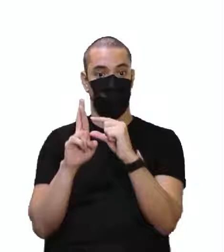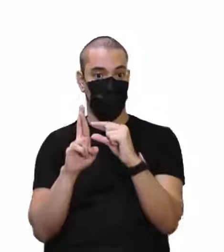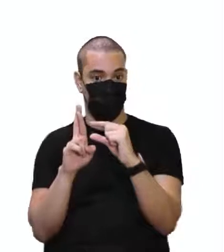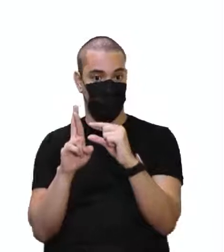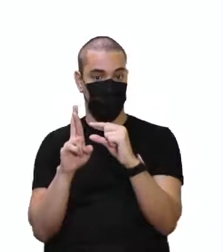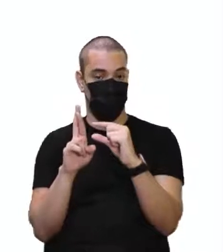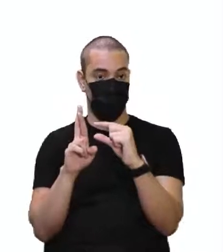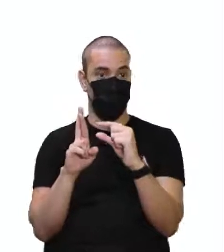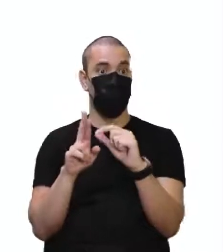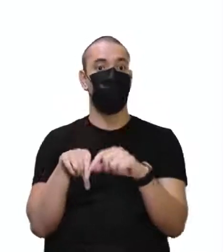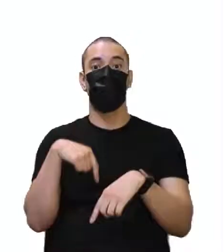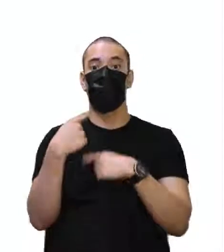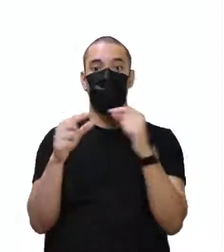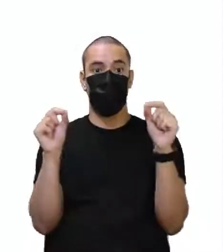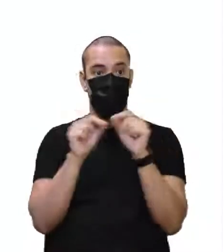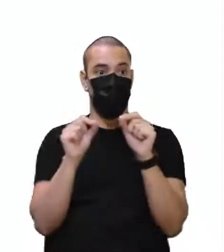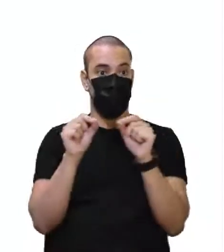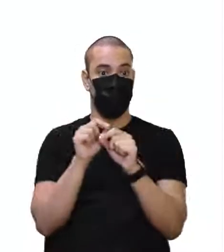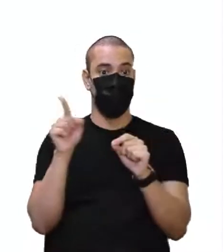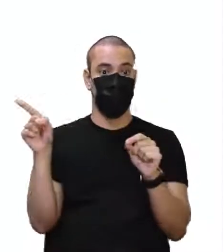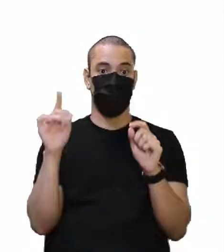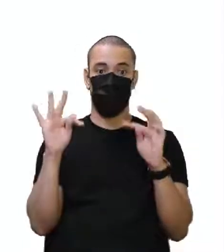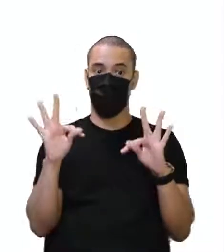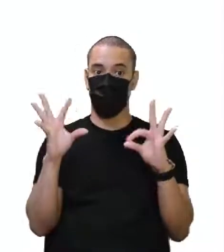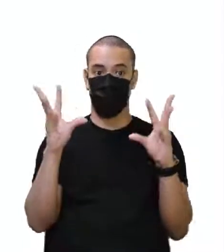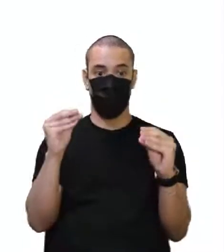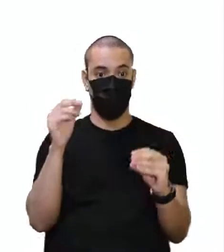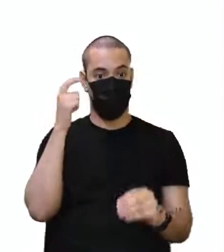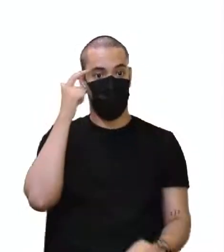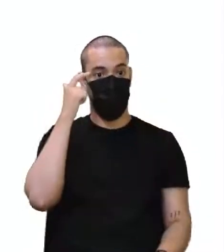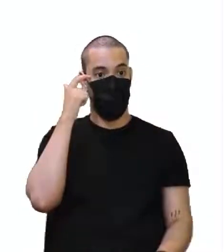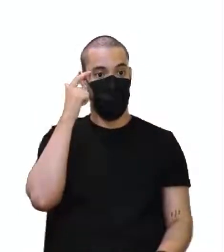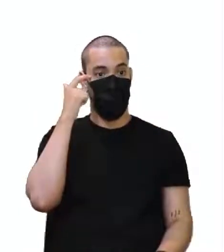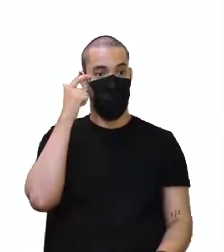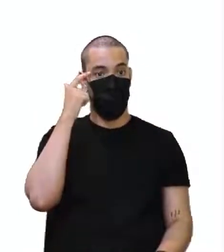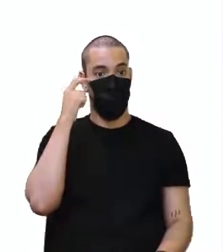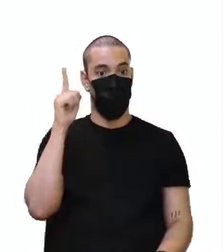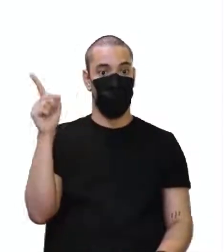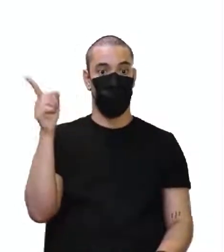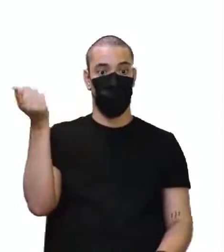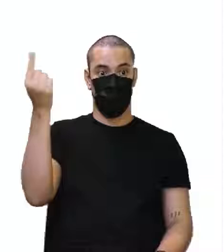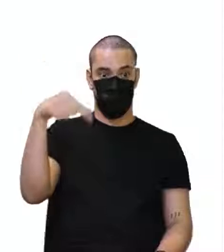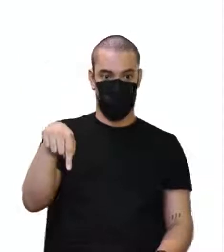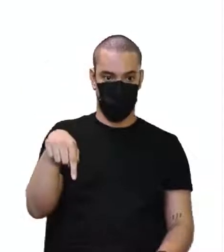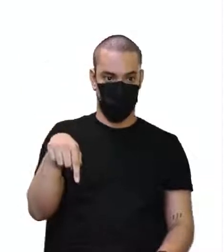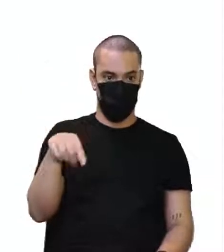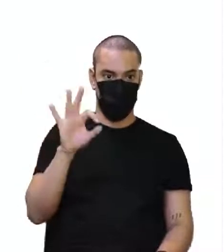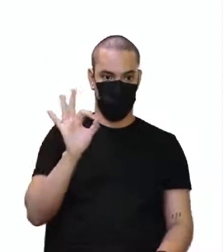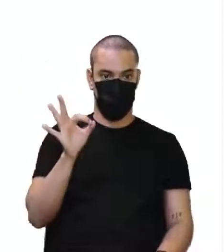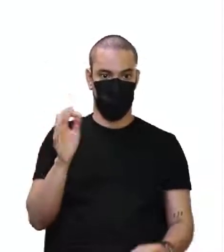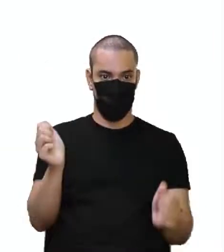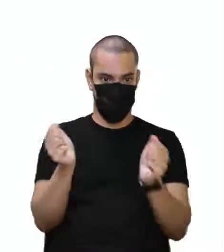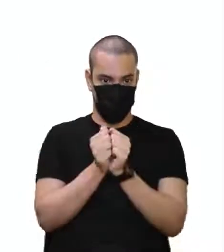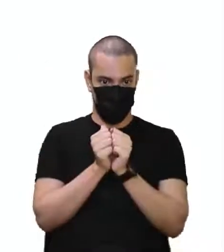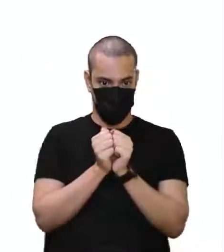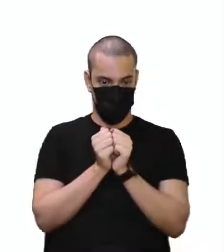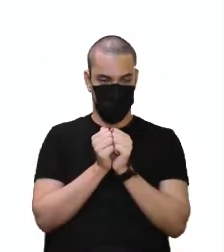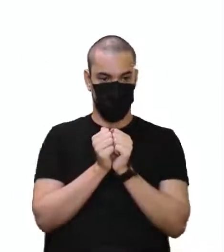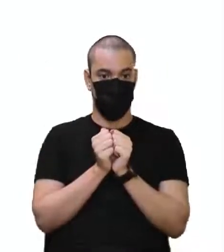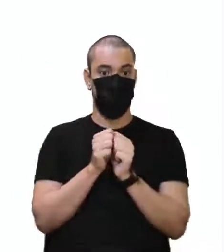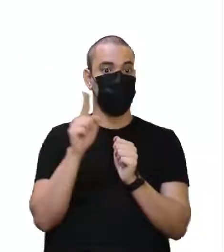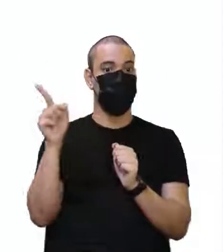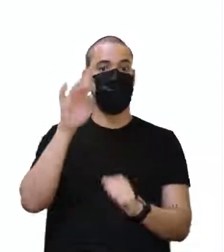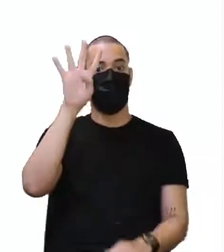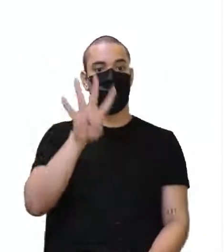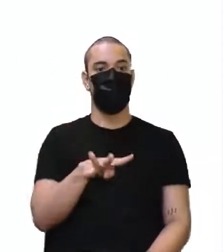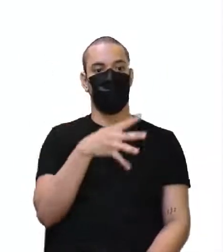Rzinho. Você vai fazer isso aqui... Nesse caso, esse aqui já vai ser com esse, ok? É. Esse quadro,